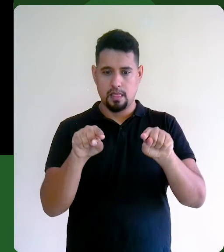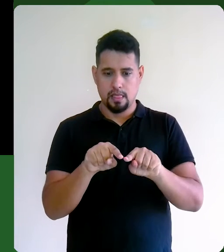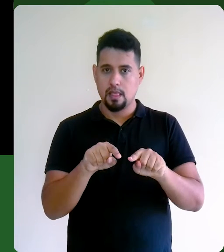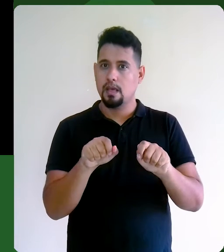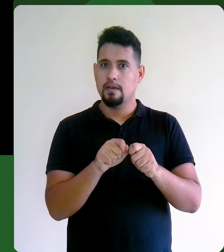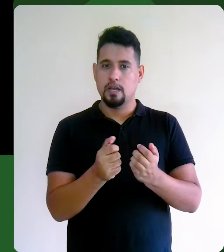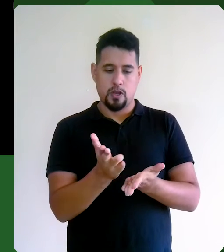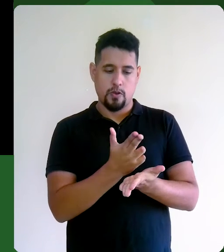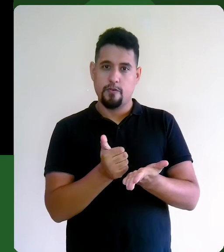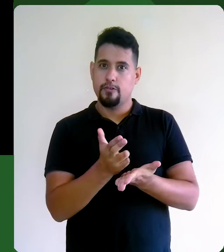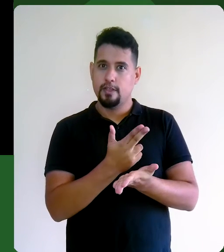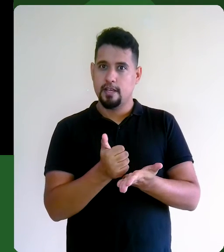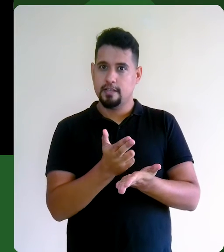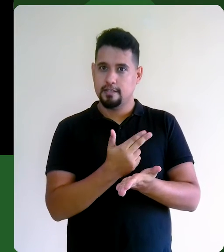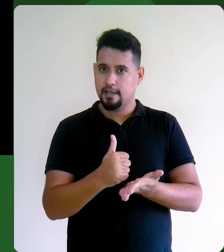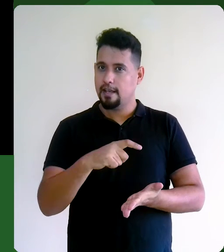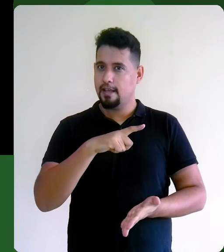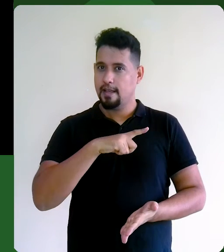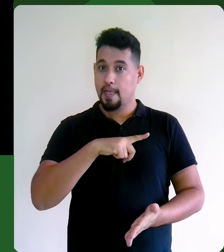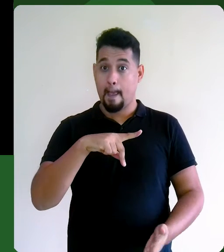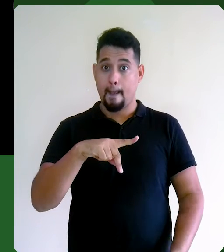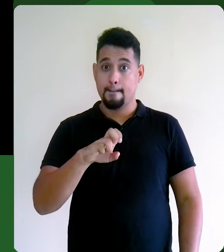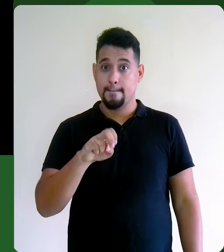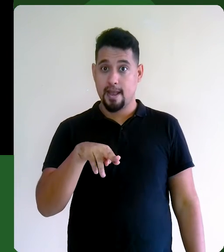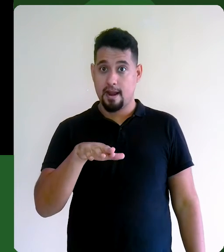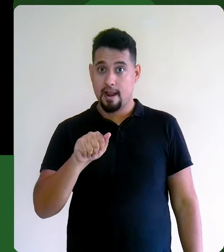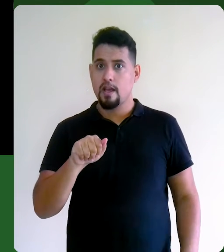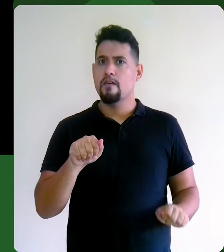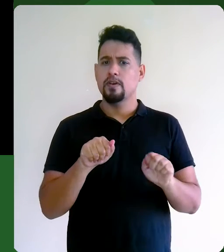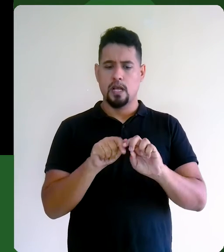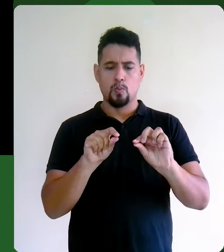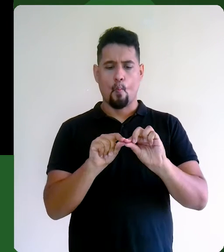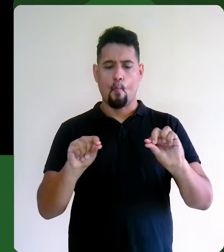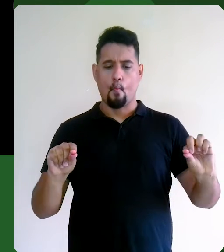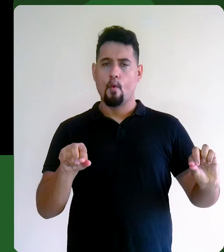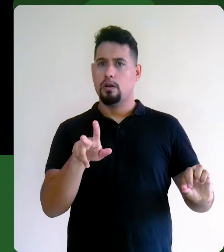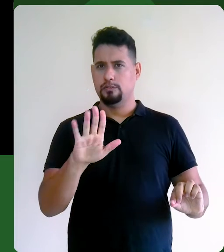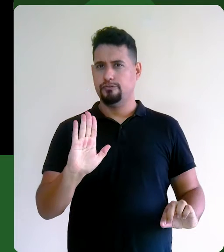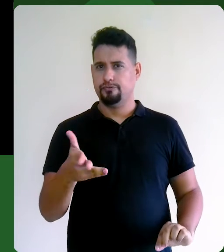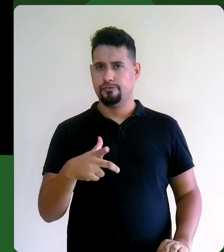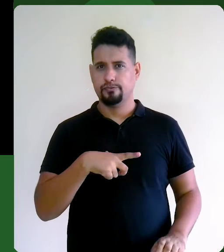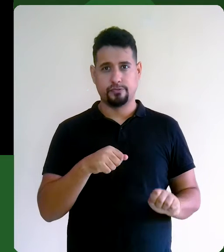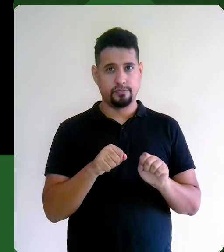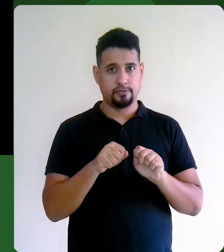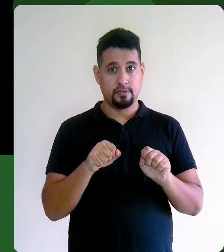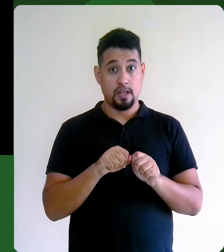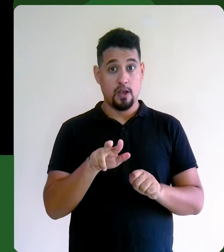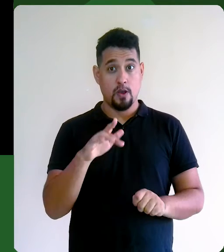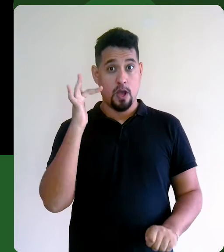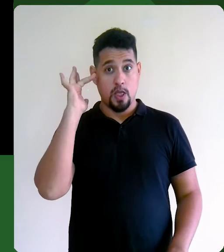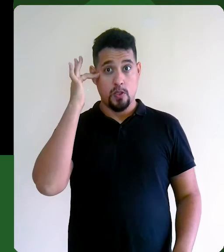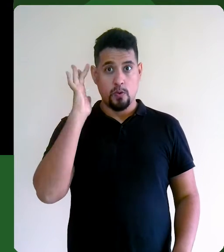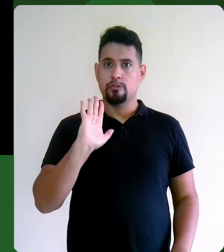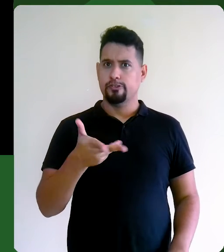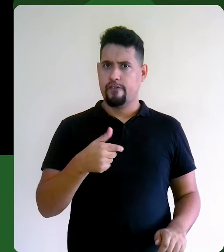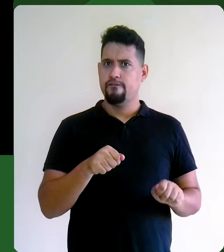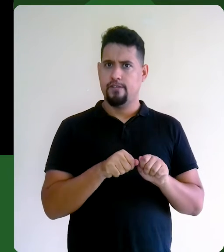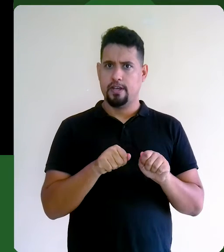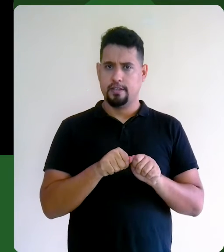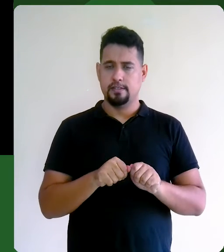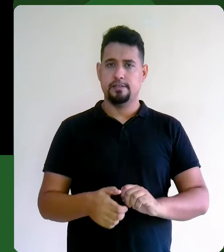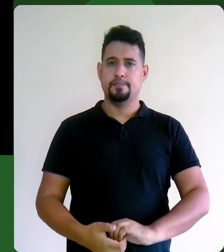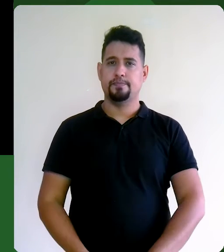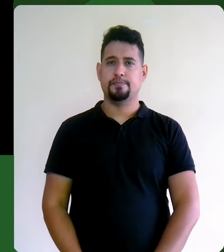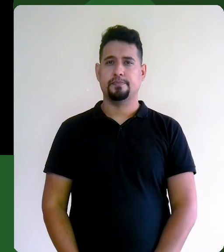triângulo invertido, para fazer o desenho das pernas. Vou fazer um traço reto, assim como a gente fez com o